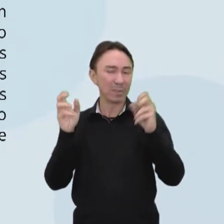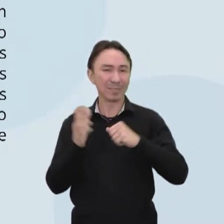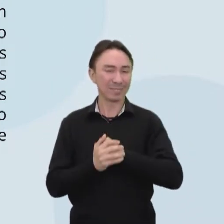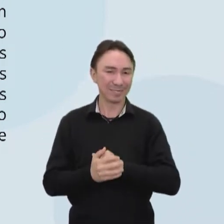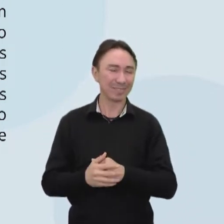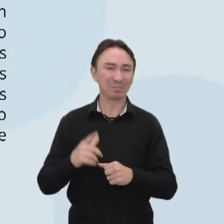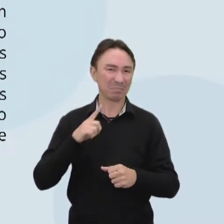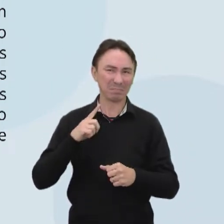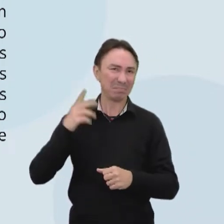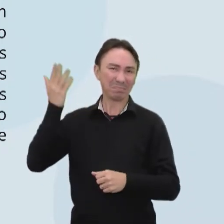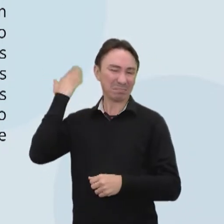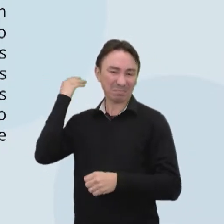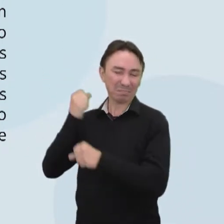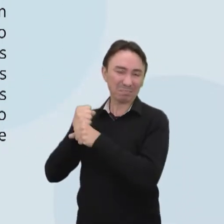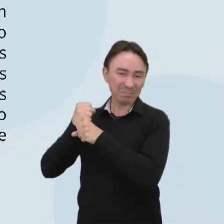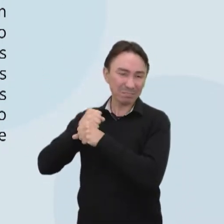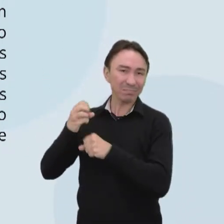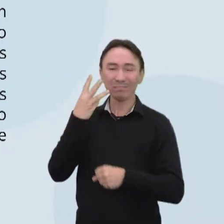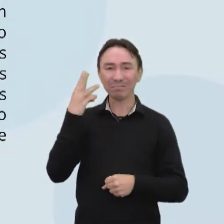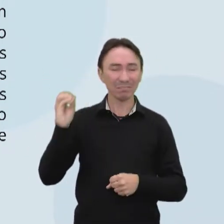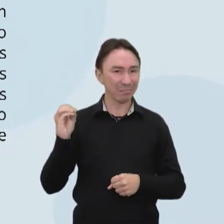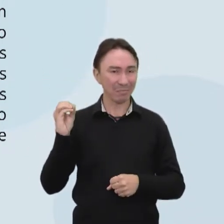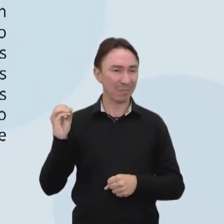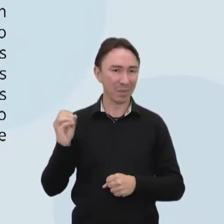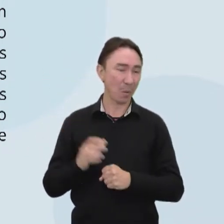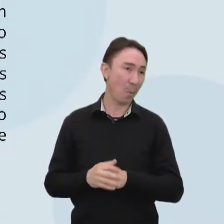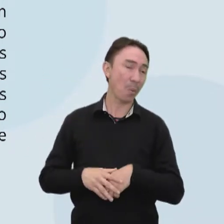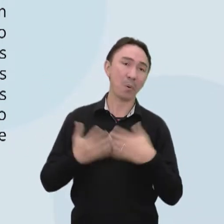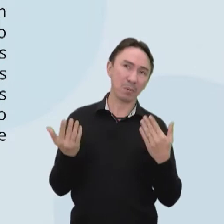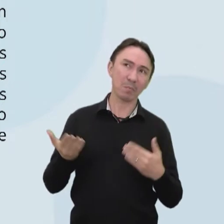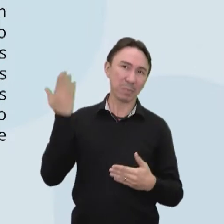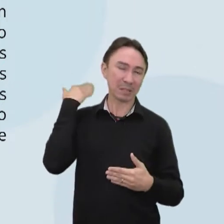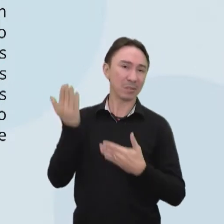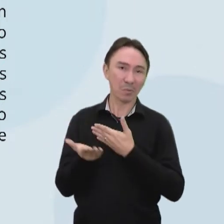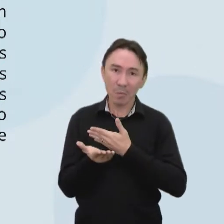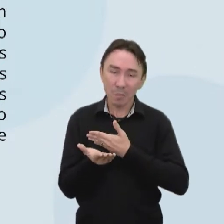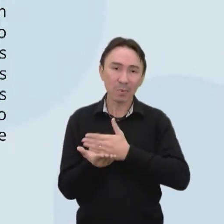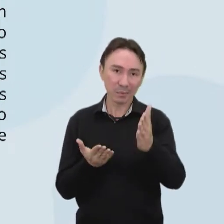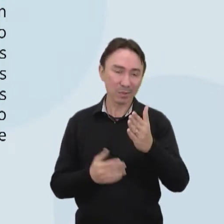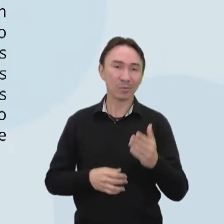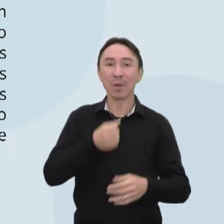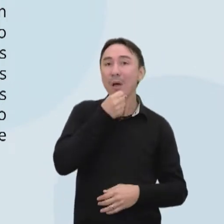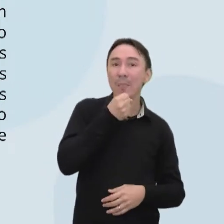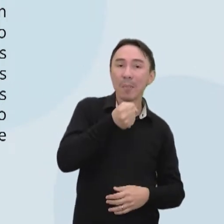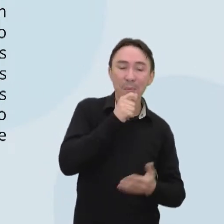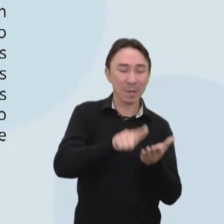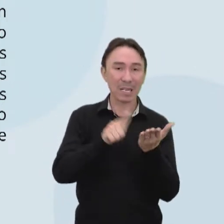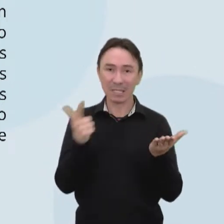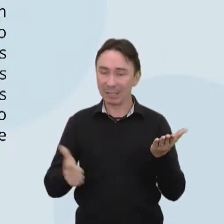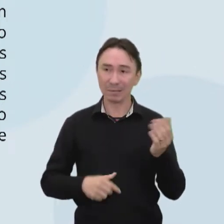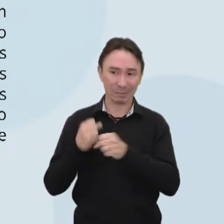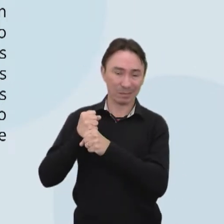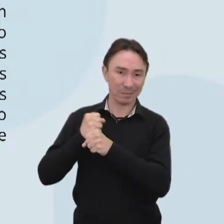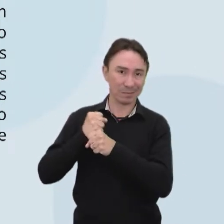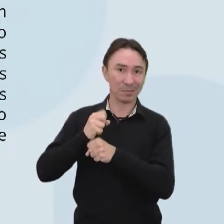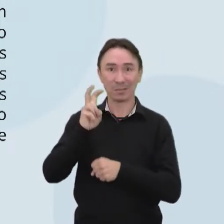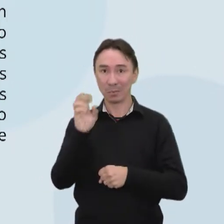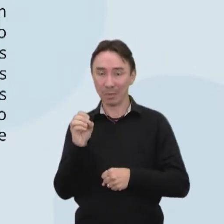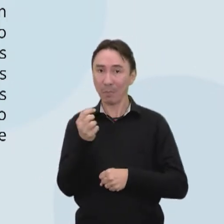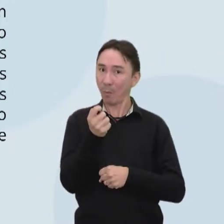mural 30 anos atrás, ou quando eu comecei no jornalismo, quase 50 anos atrás. Então, o jornalismo, embora seja uma